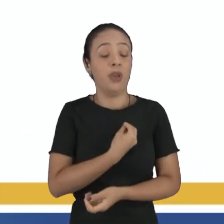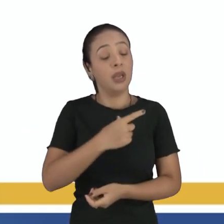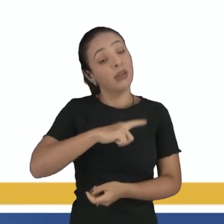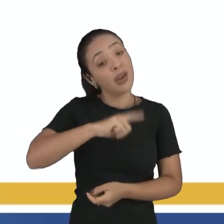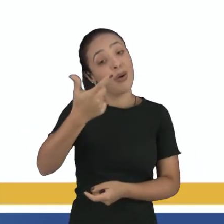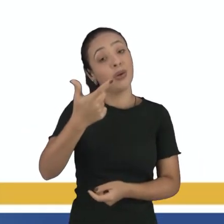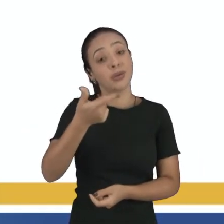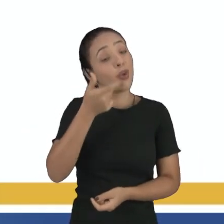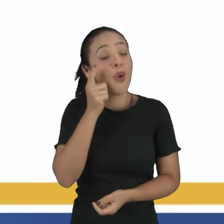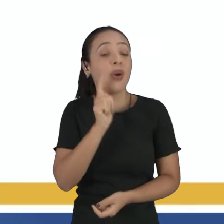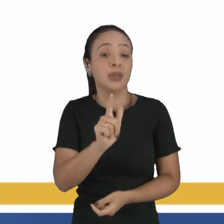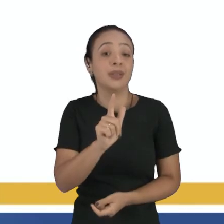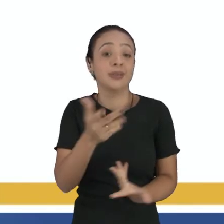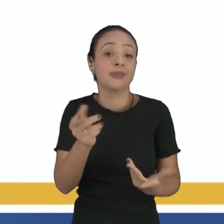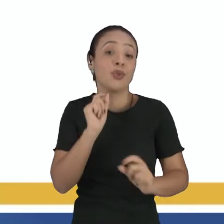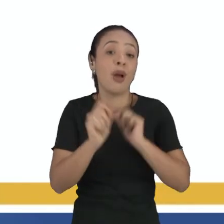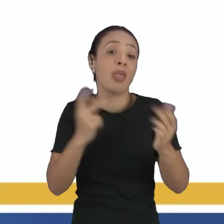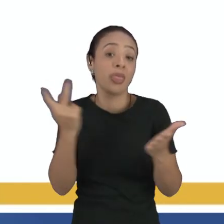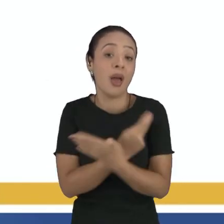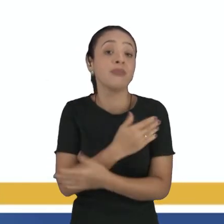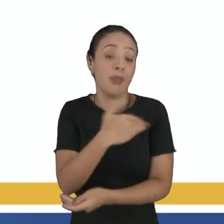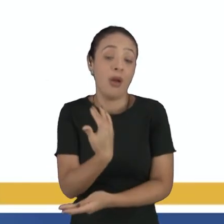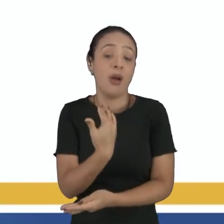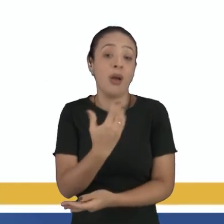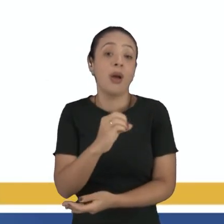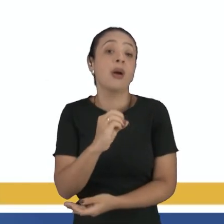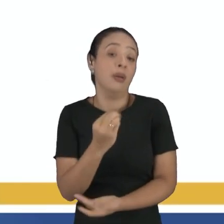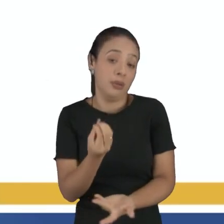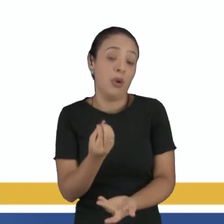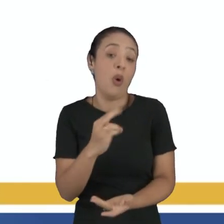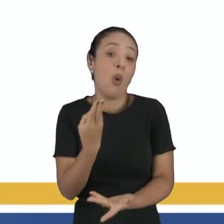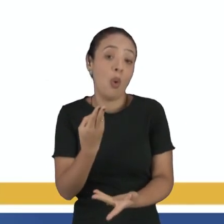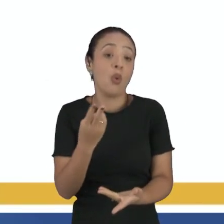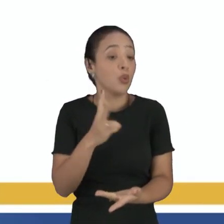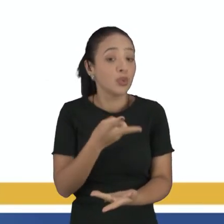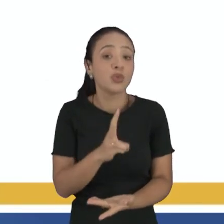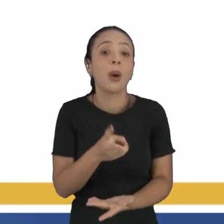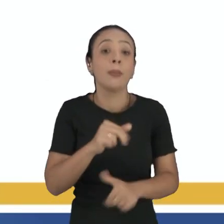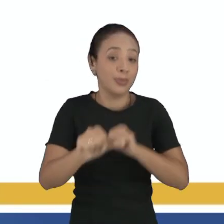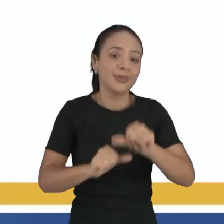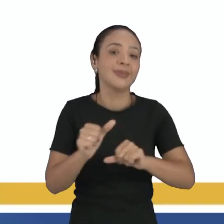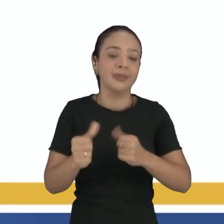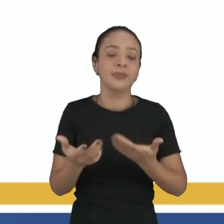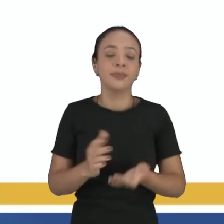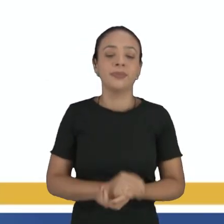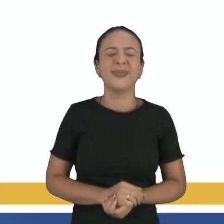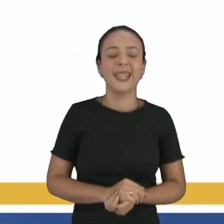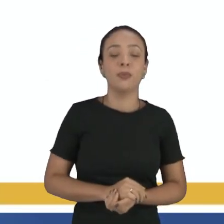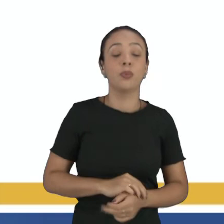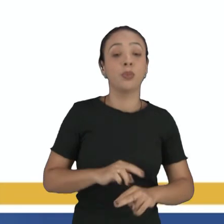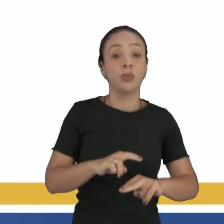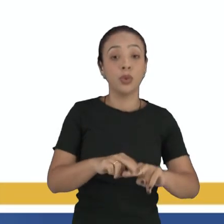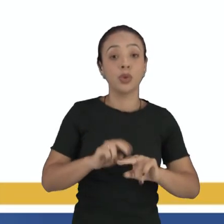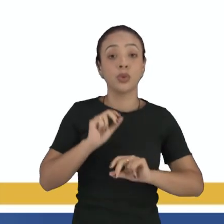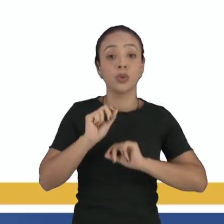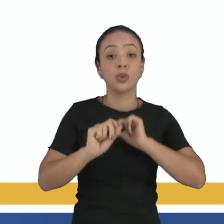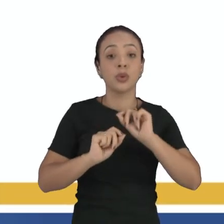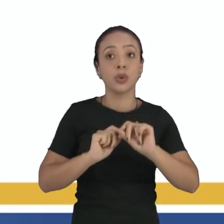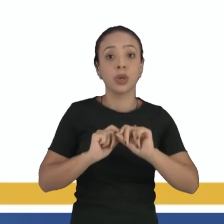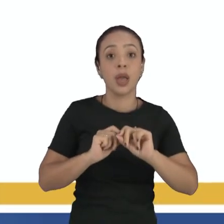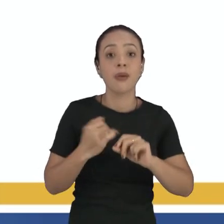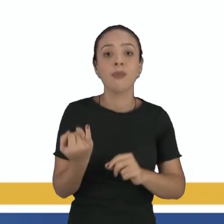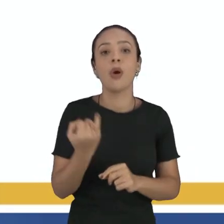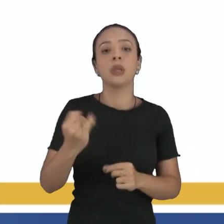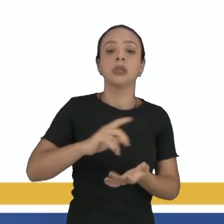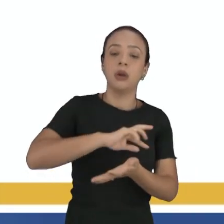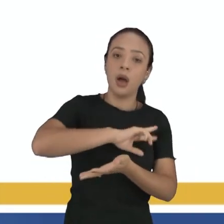e outros, né, já não consigam resistir ou acompanhar aquela mudança. Tá? Então, a variabilidade genética ela permite a perpetuação